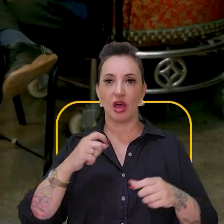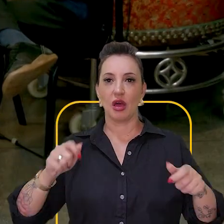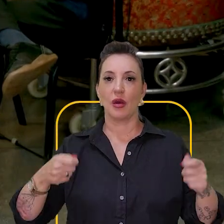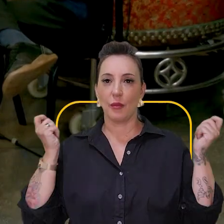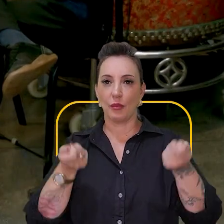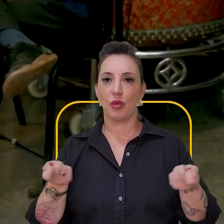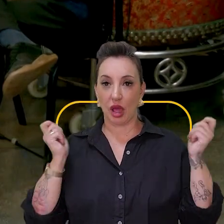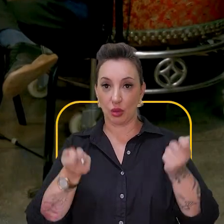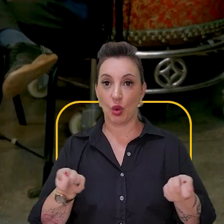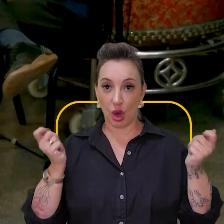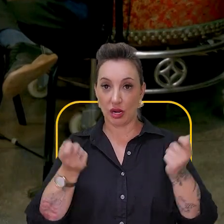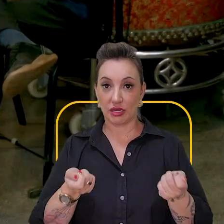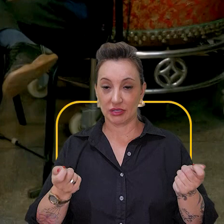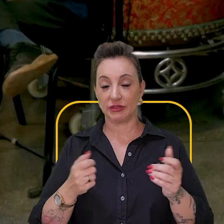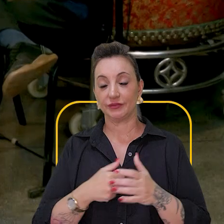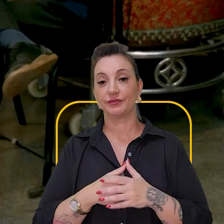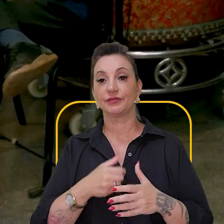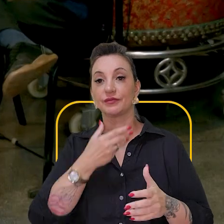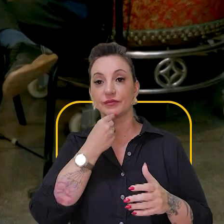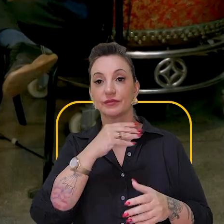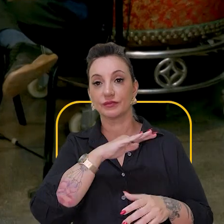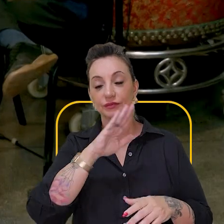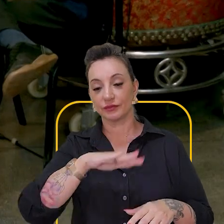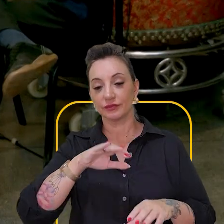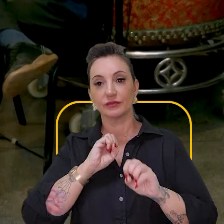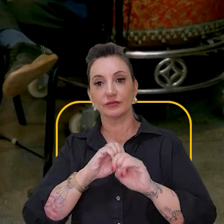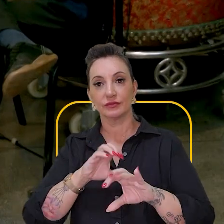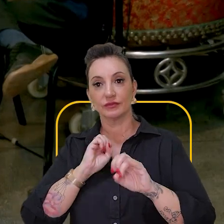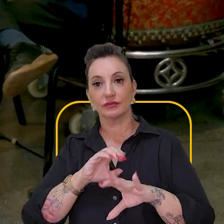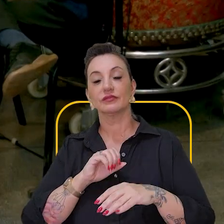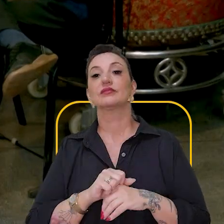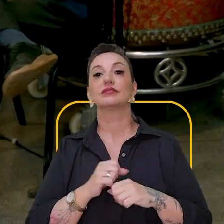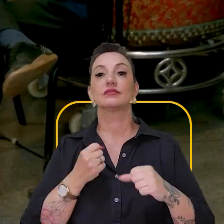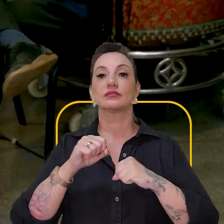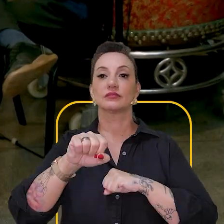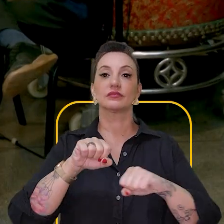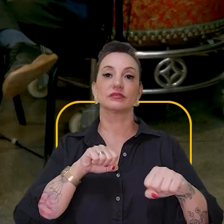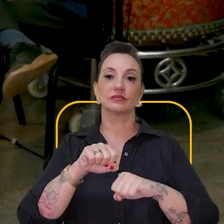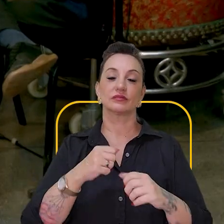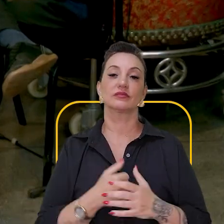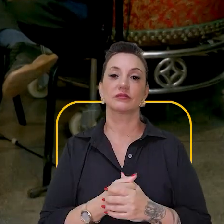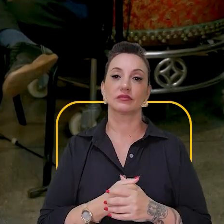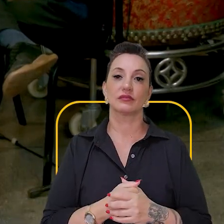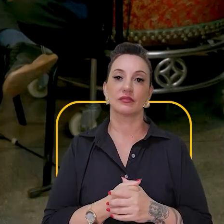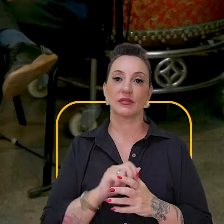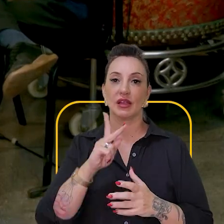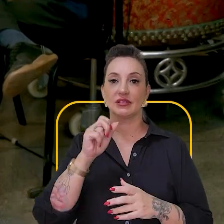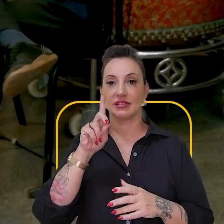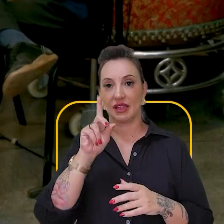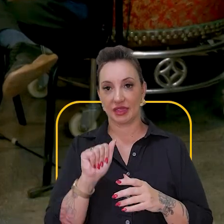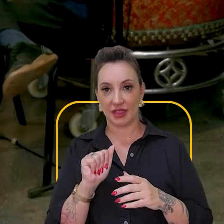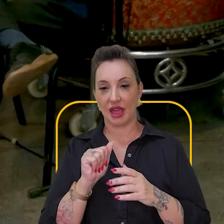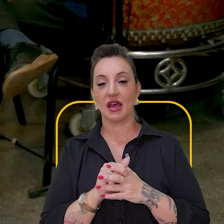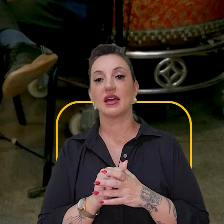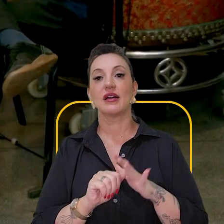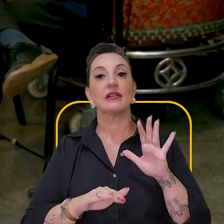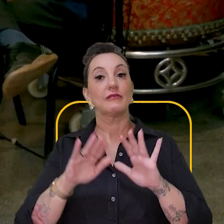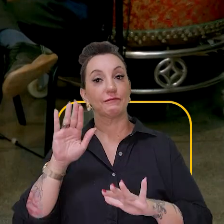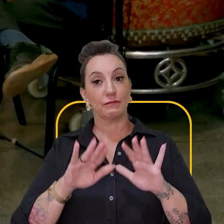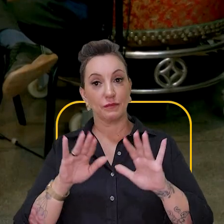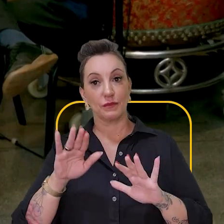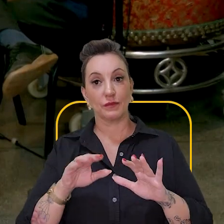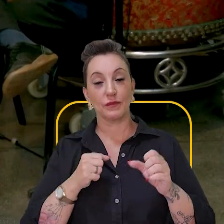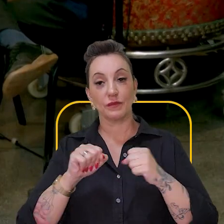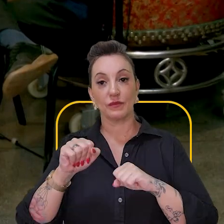P corda e tal aí tinha uns meninos que eu treinava a gente fazia luta treinava o sandar às